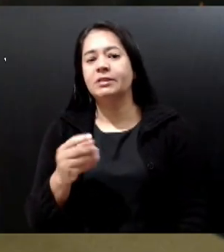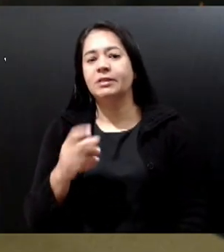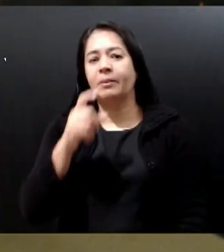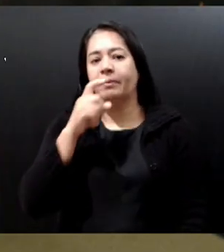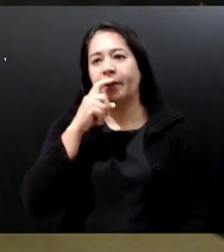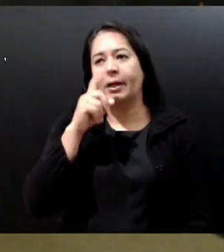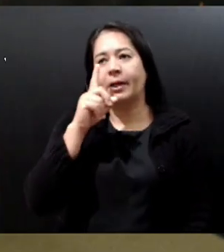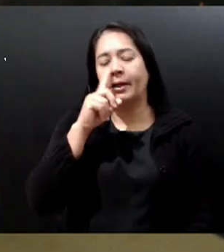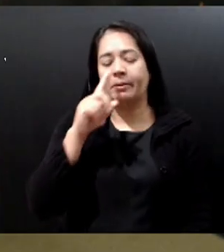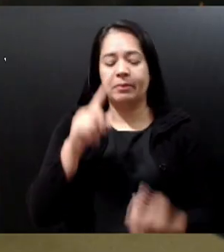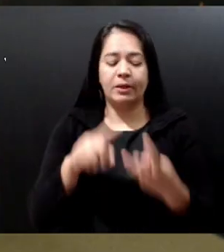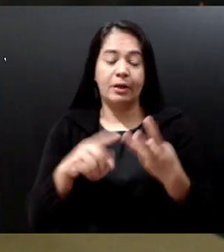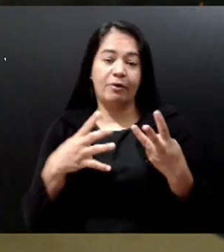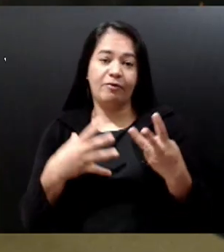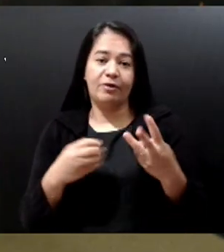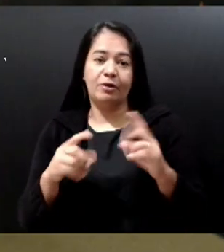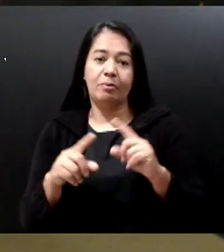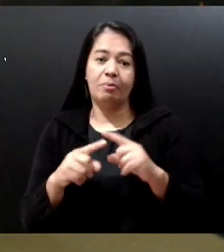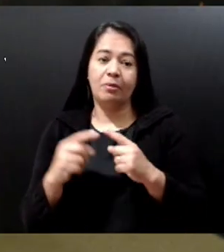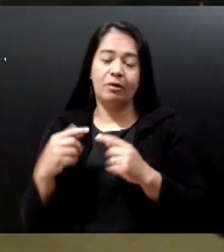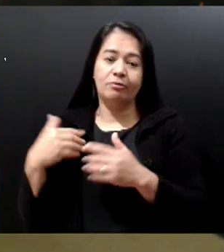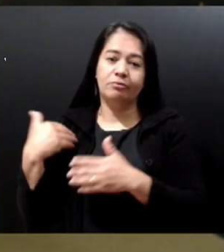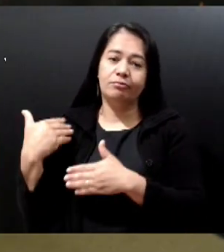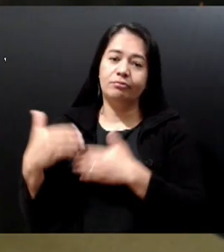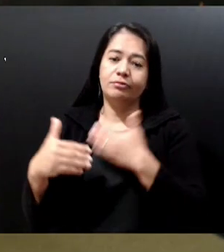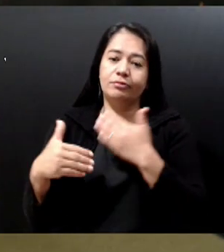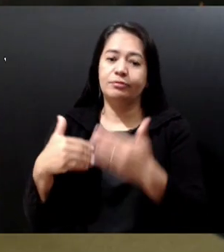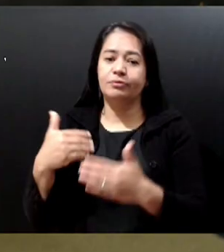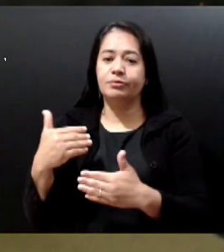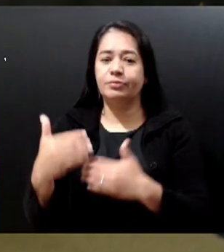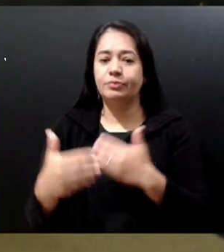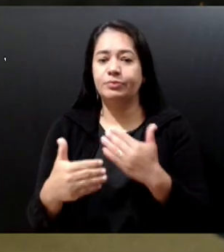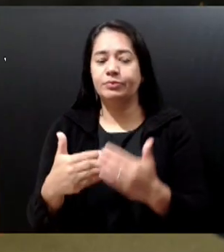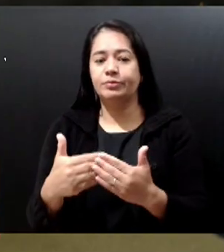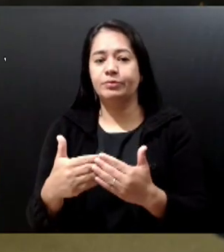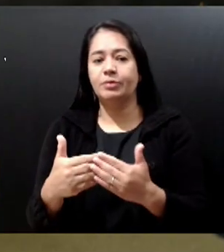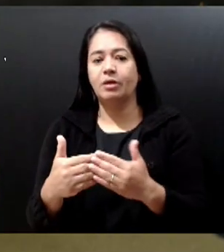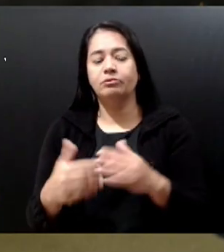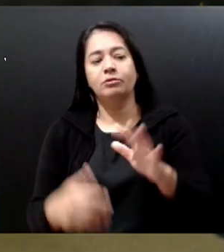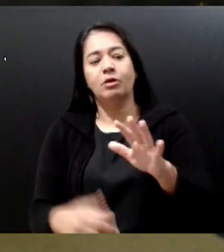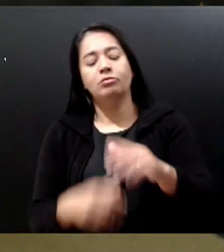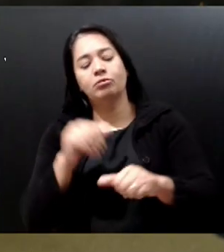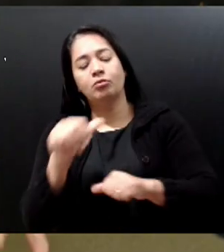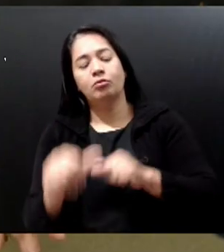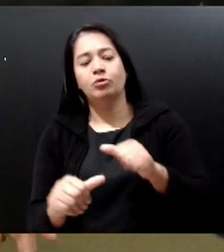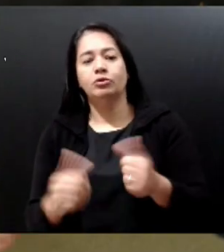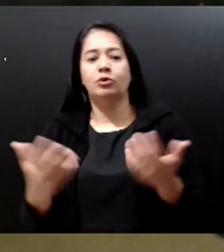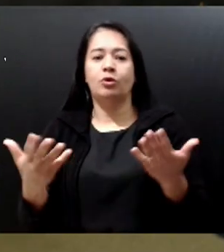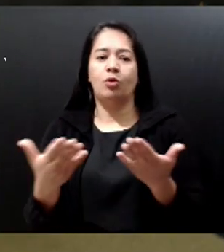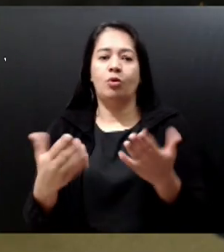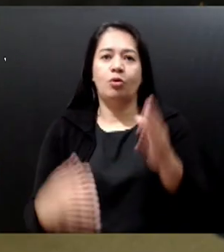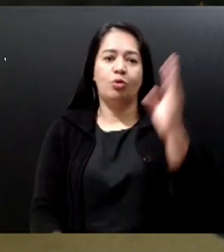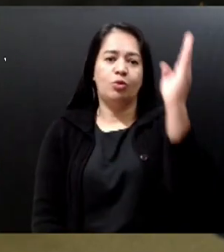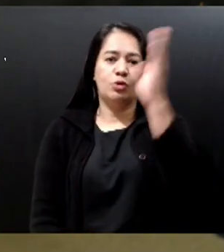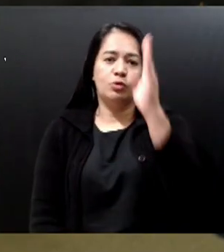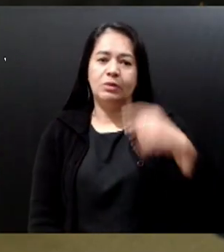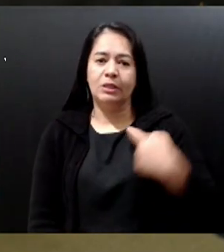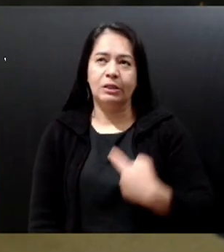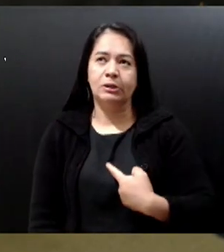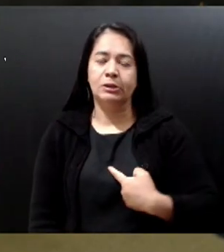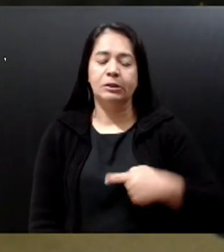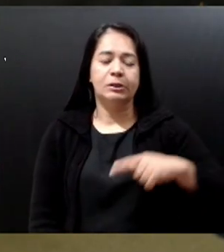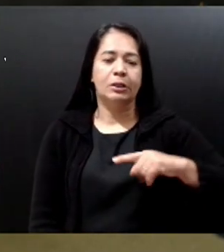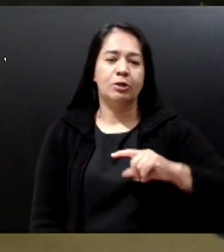nos últimos tempos, nos últimos anos, esse retrato mudou muito. Então hoje no Brasil nós temos cada vez mais diversidades